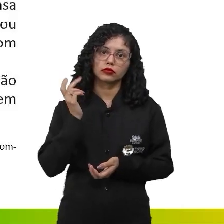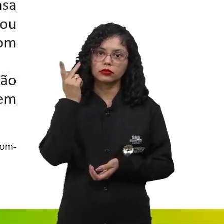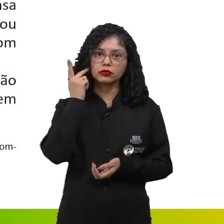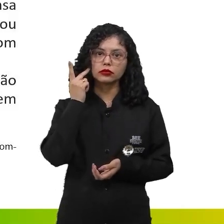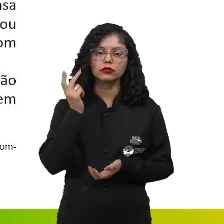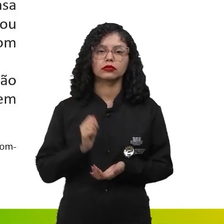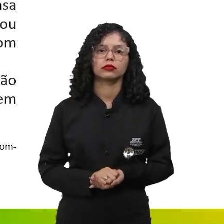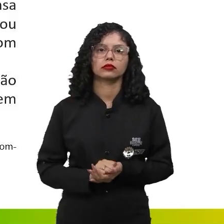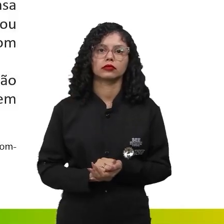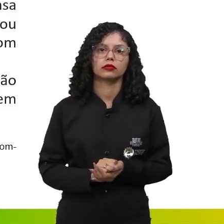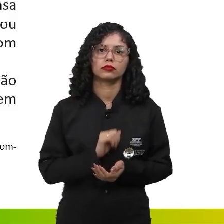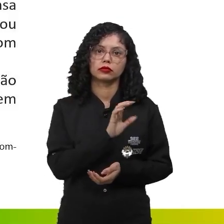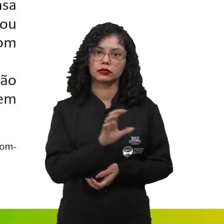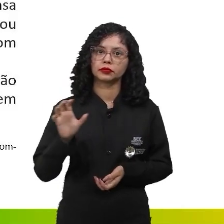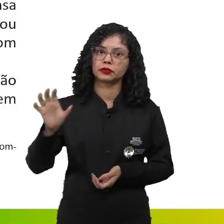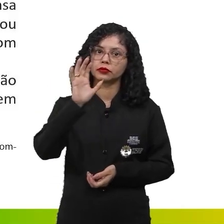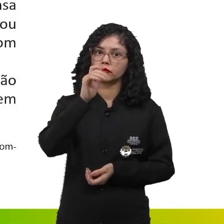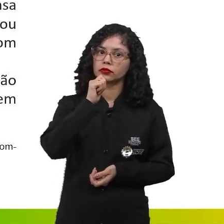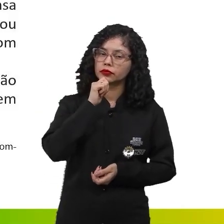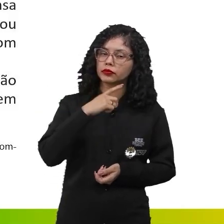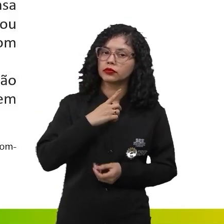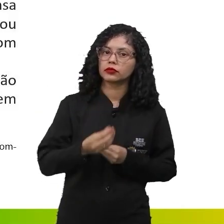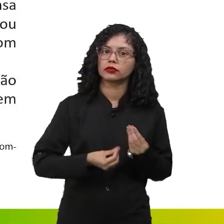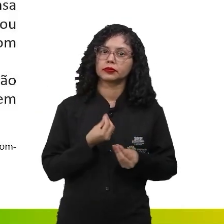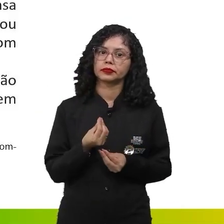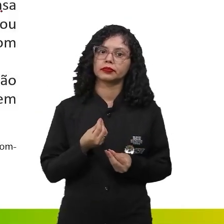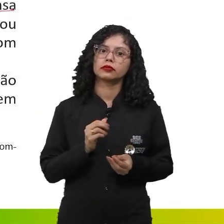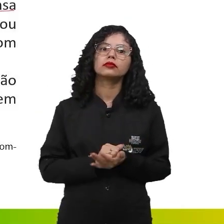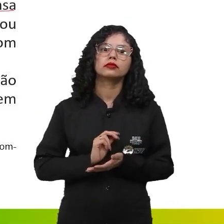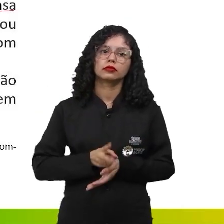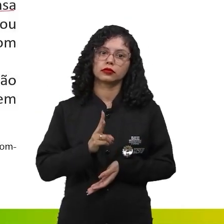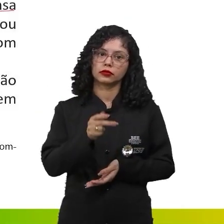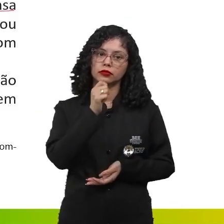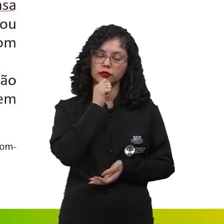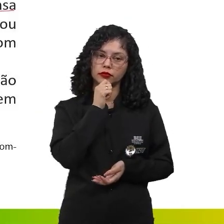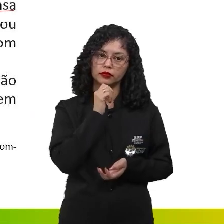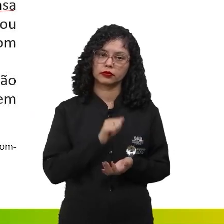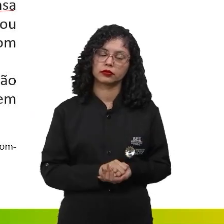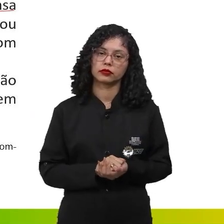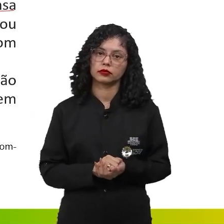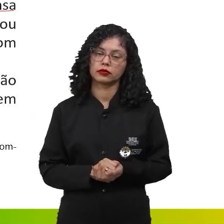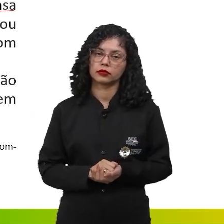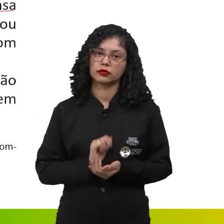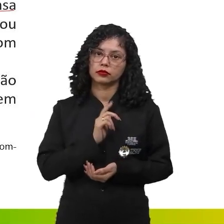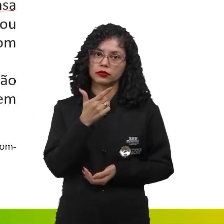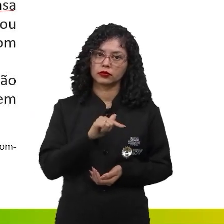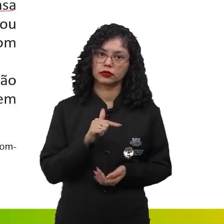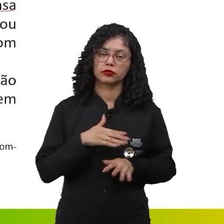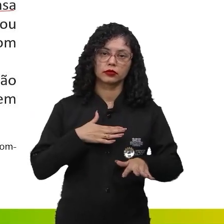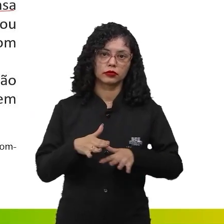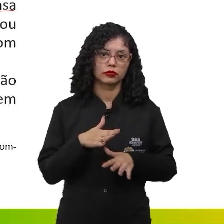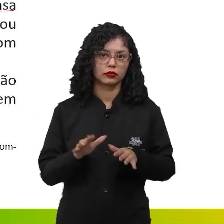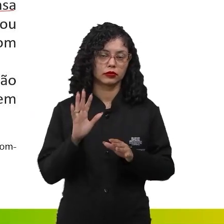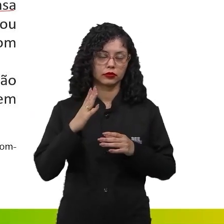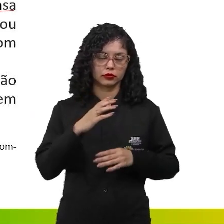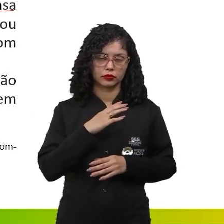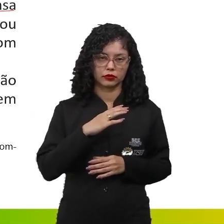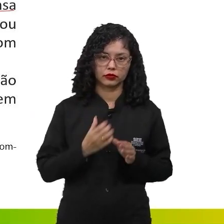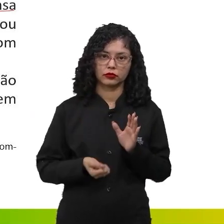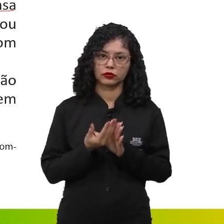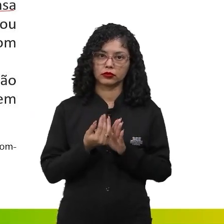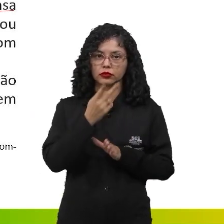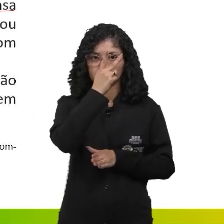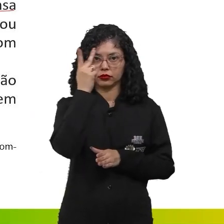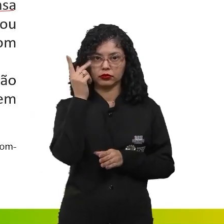Paulo. Essas regiões têm em comum a intensa ou repentina mobilidade urbana, em que